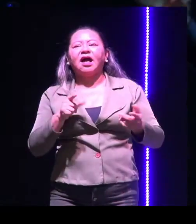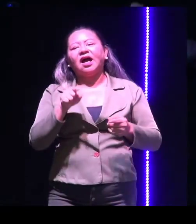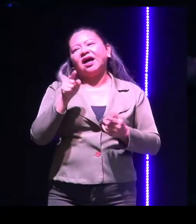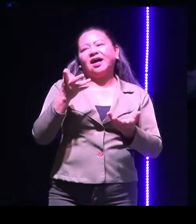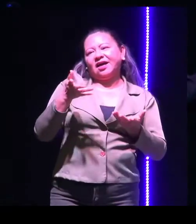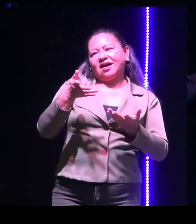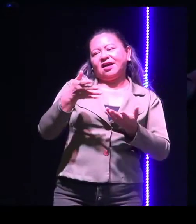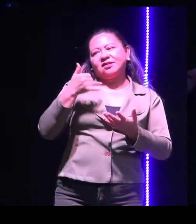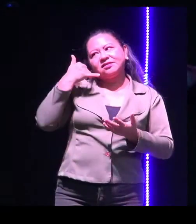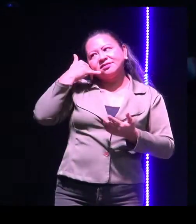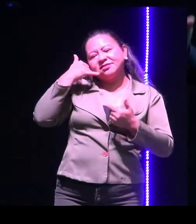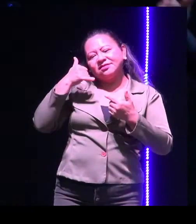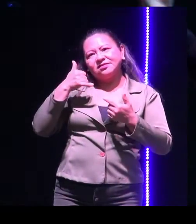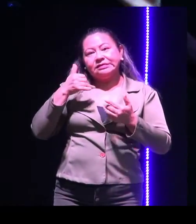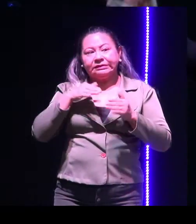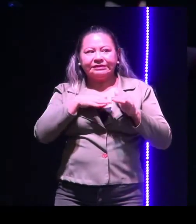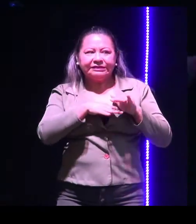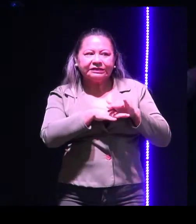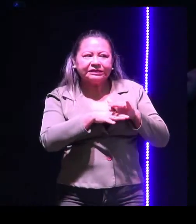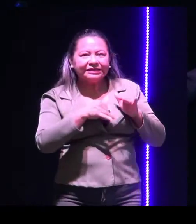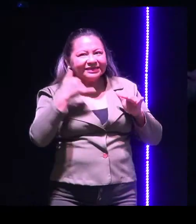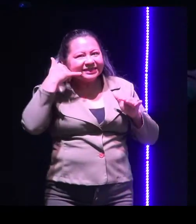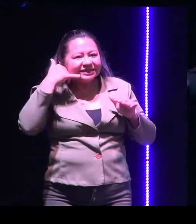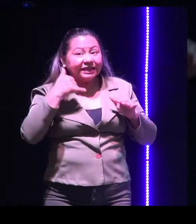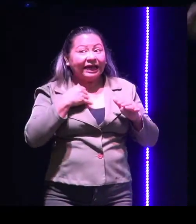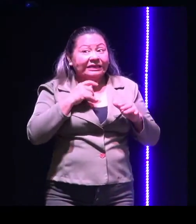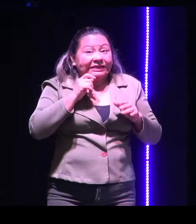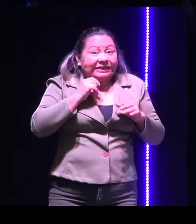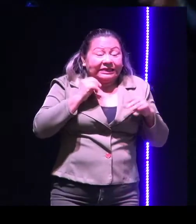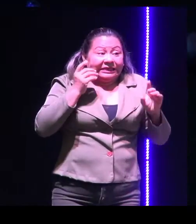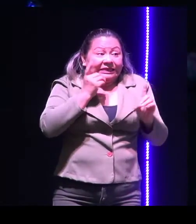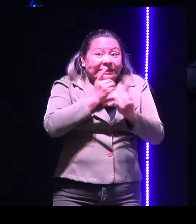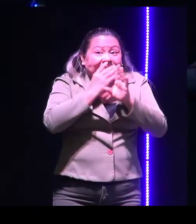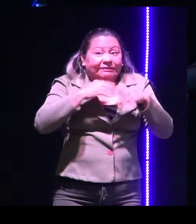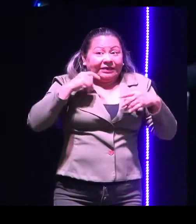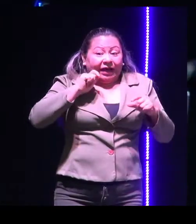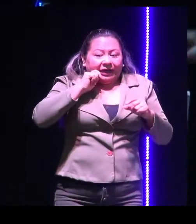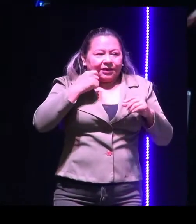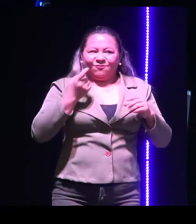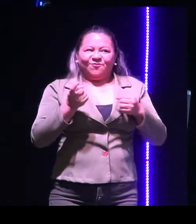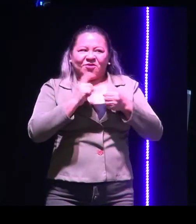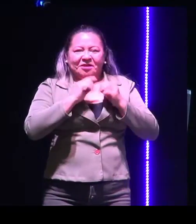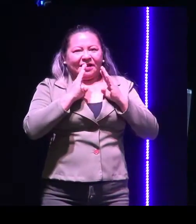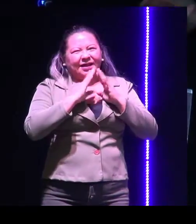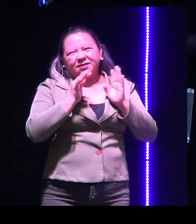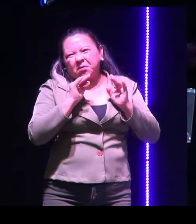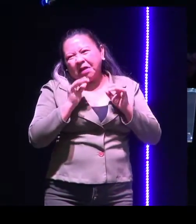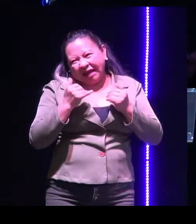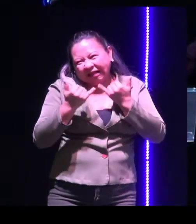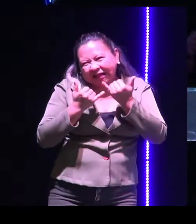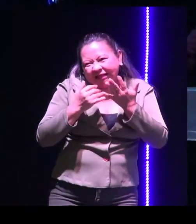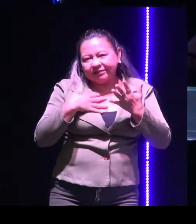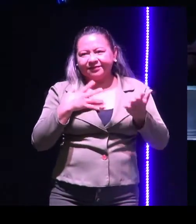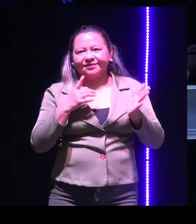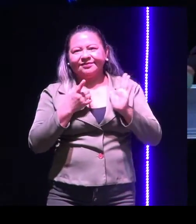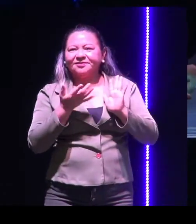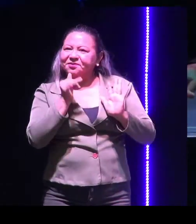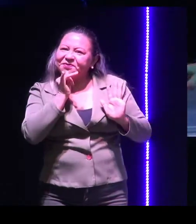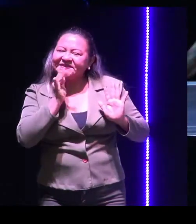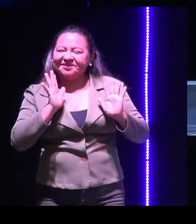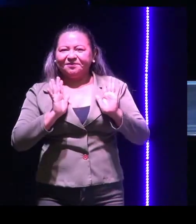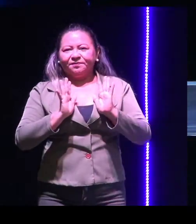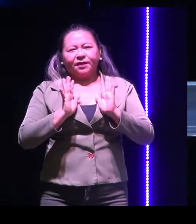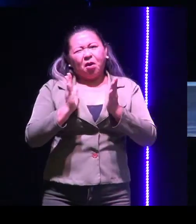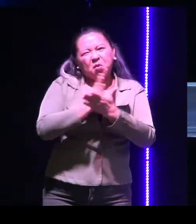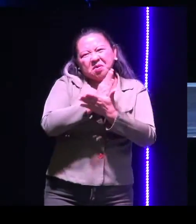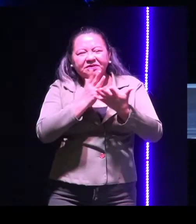Esqueci o celular em casa e a mulher descobriu a senha. O cara, não vou mais nem voltar em casa, né? Tipo assim, a mulher já descobriu tudo.